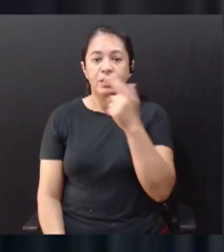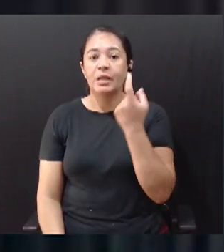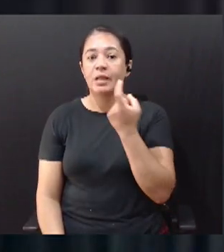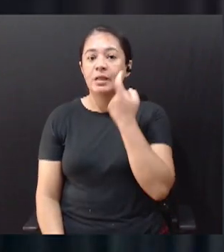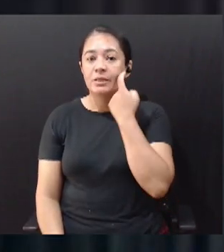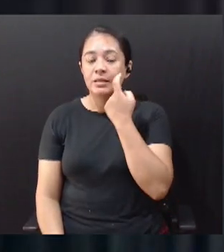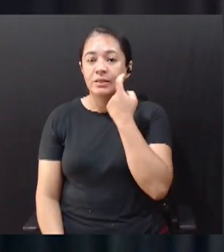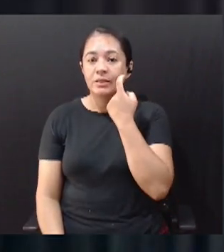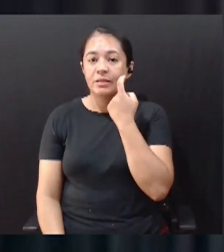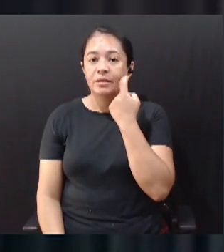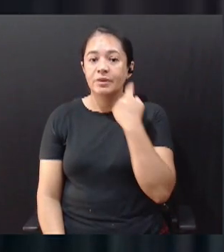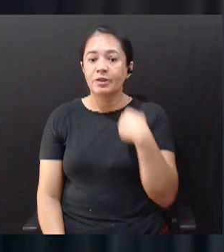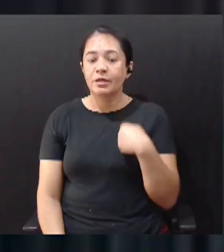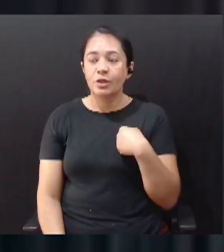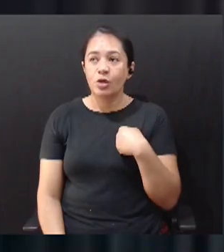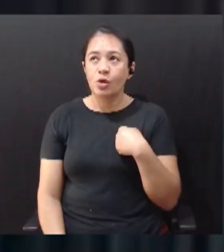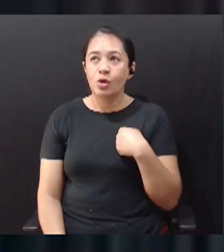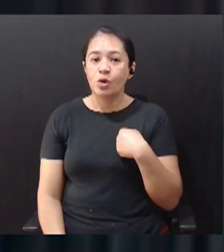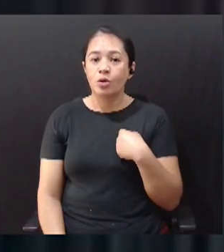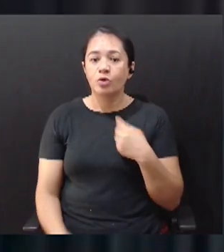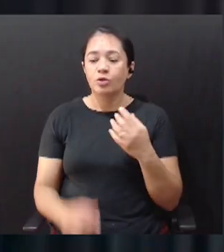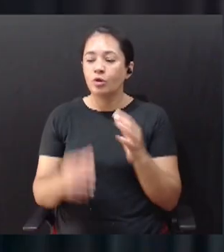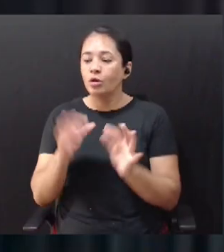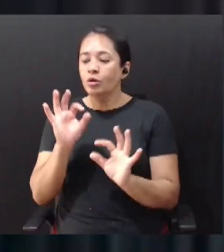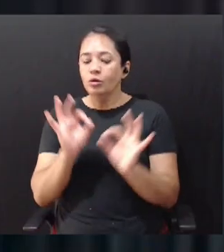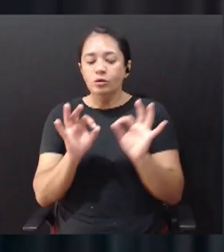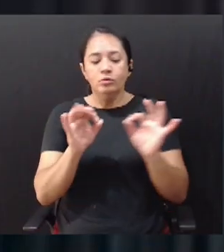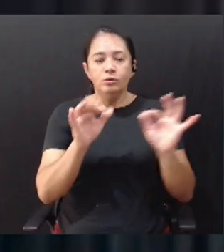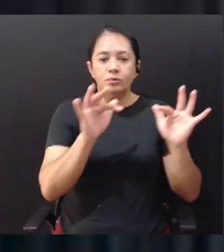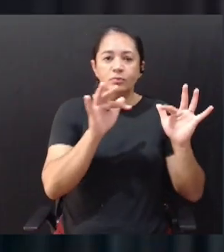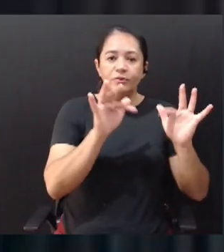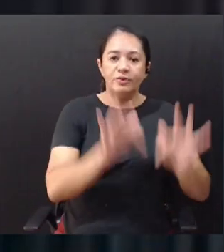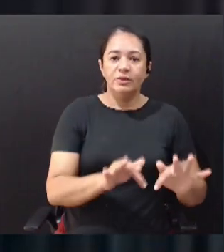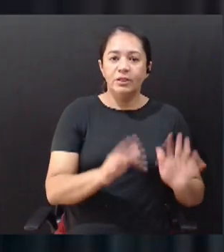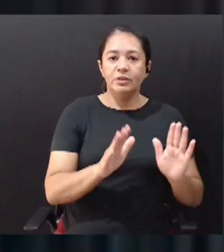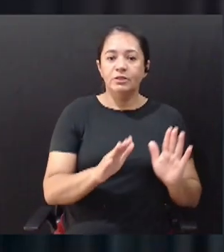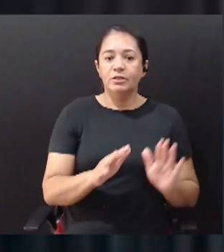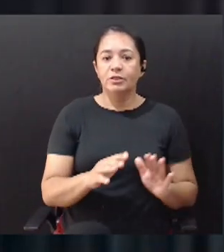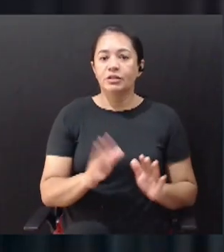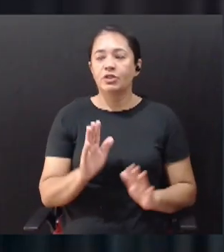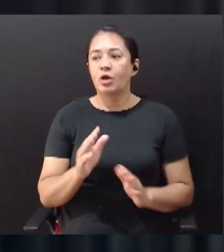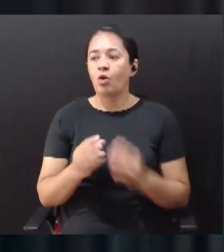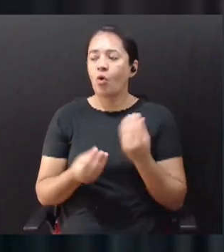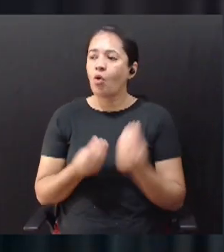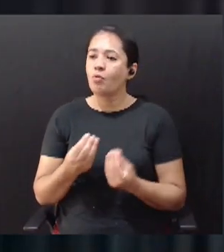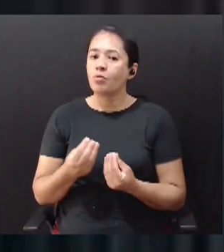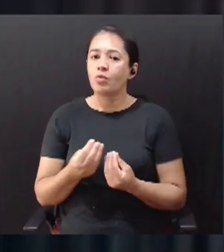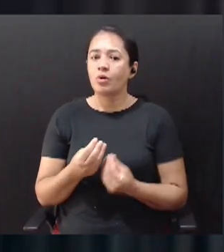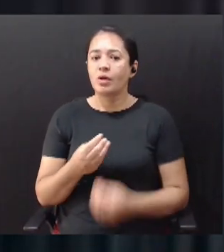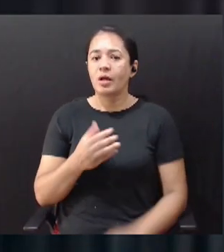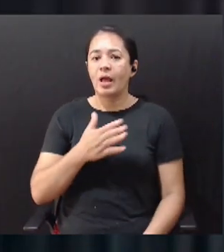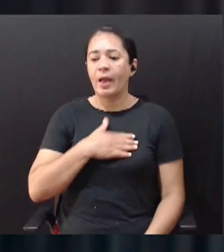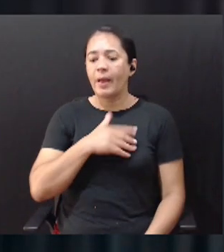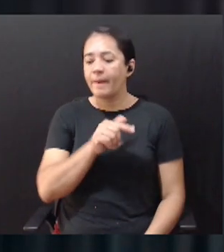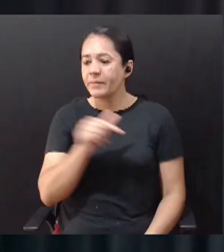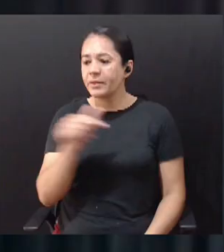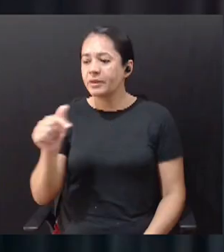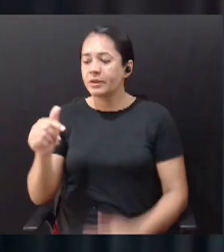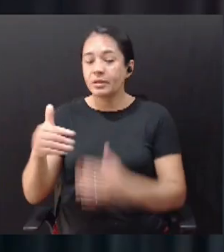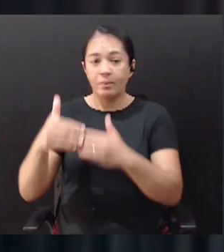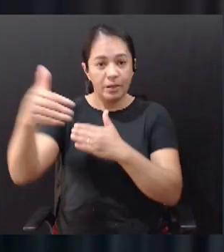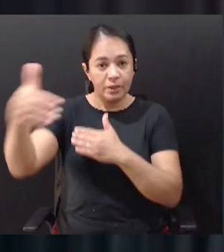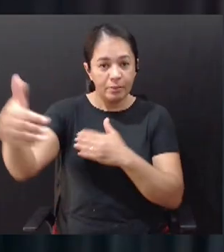estou finalizando ali o trabalho, deixa eu já planejar como que vai ser a minha semana que vem. Então, para eu